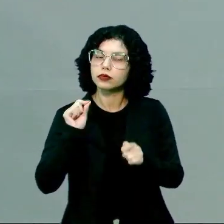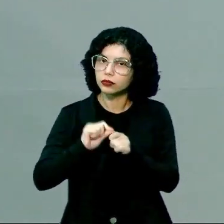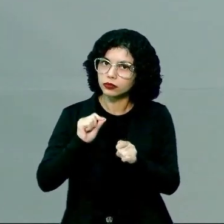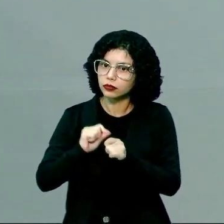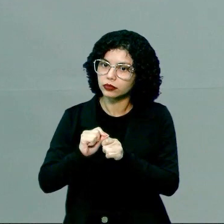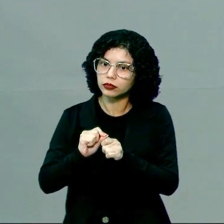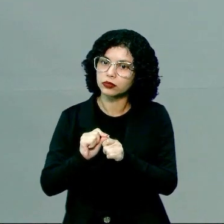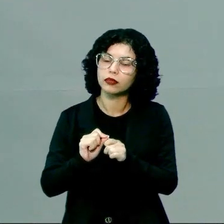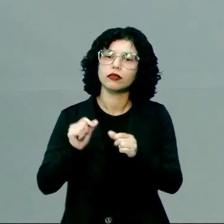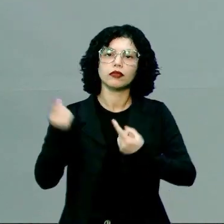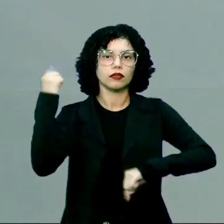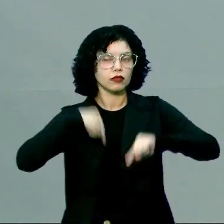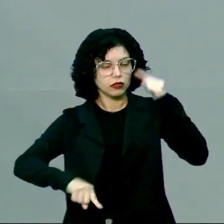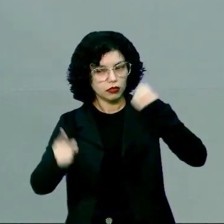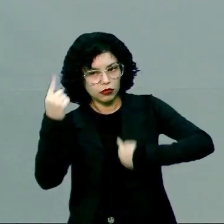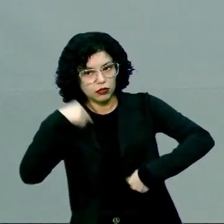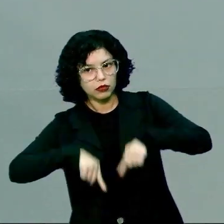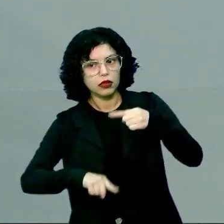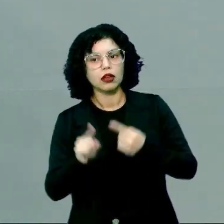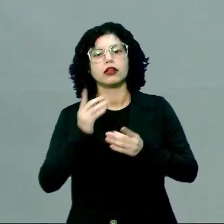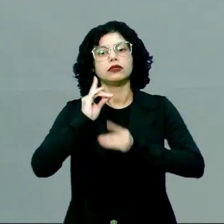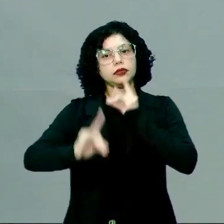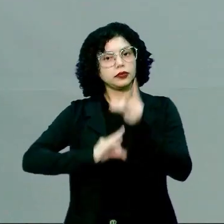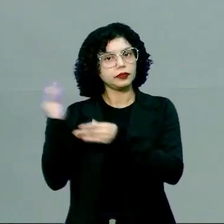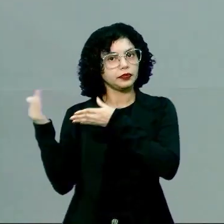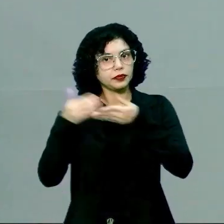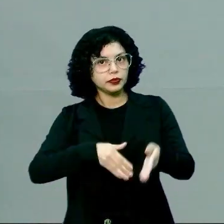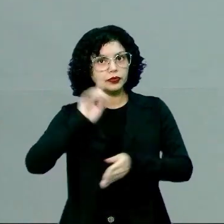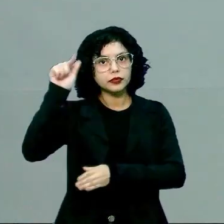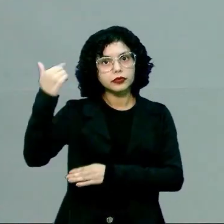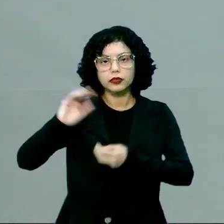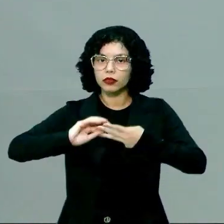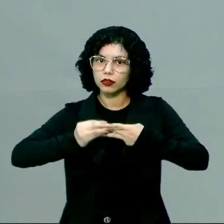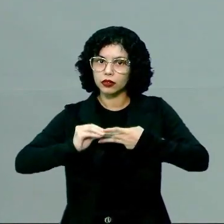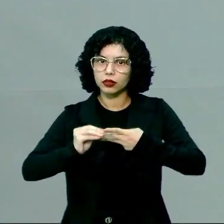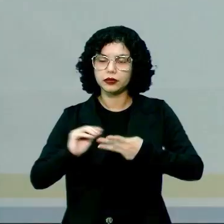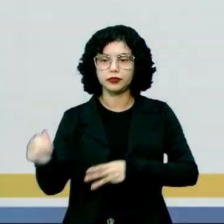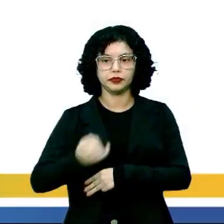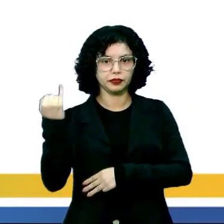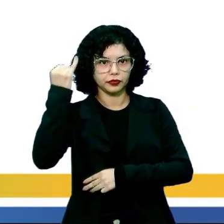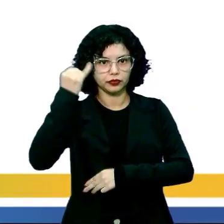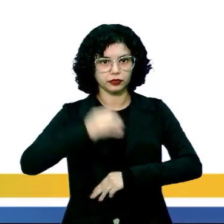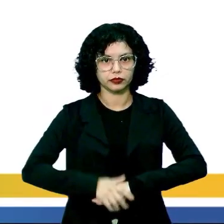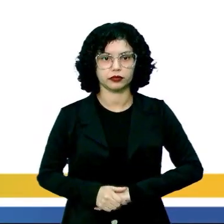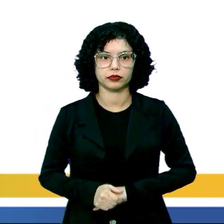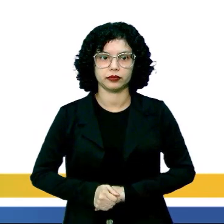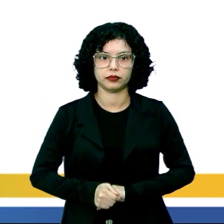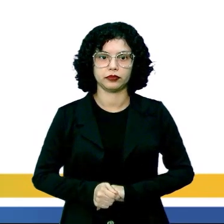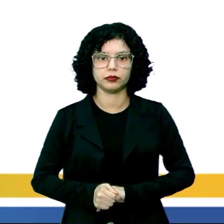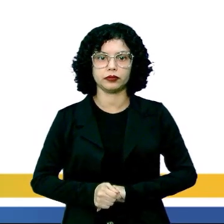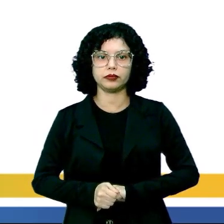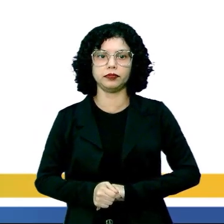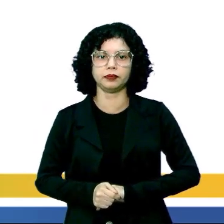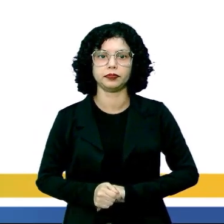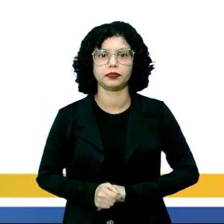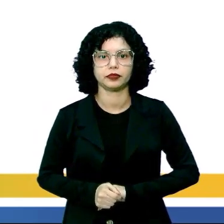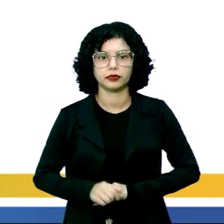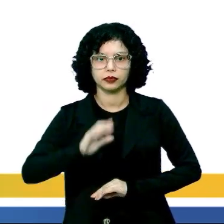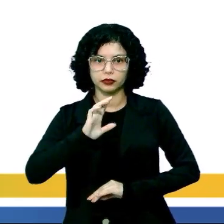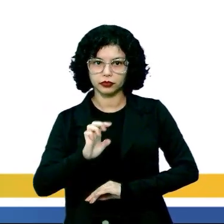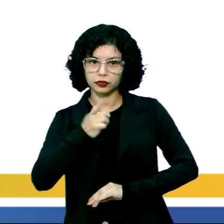fazer a circulação para que esse hormônio chegue lá na célula-alvo, tá certo? Temos o transporte